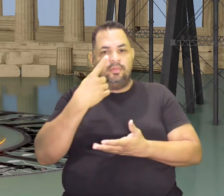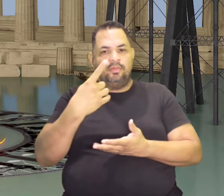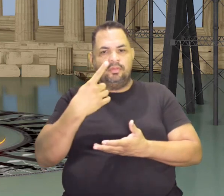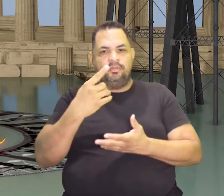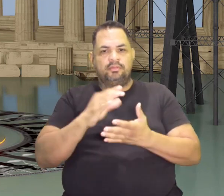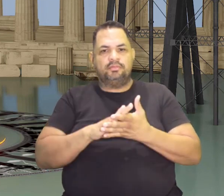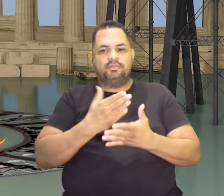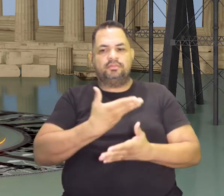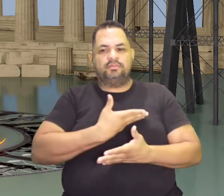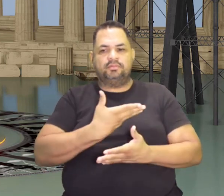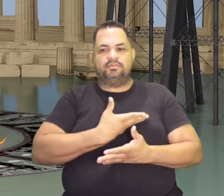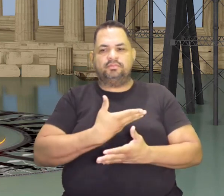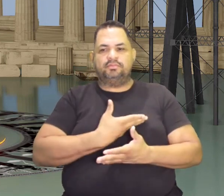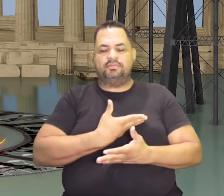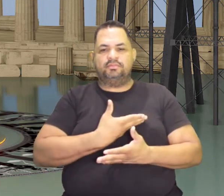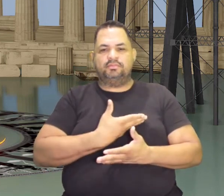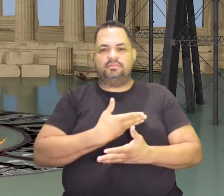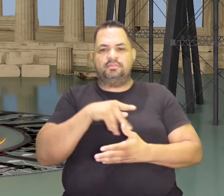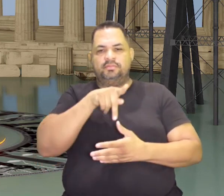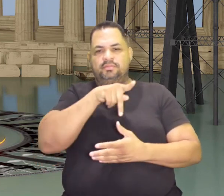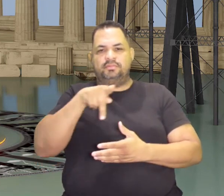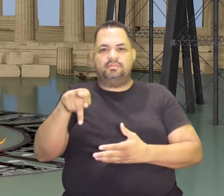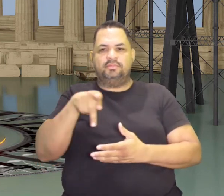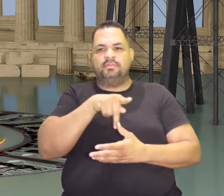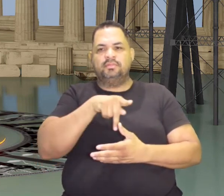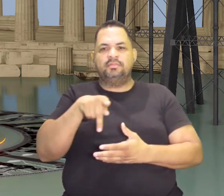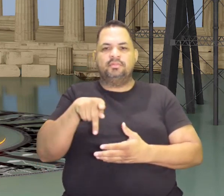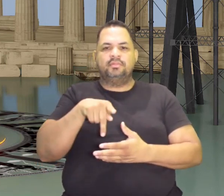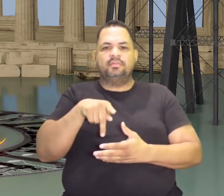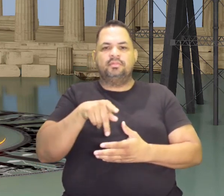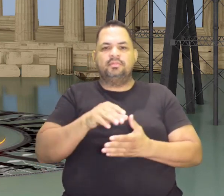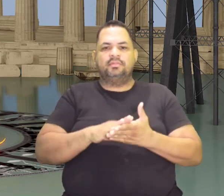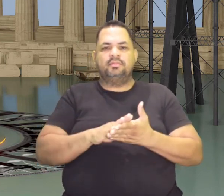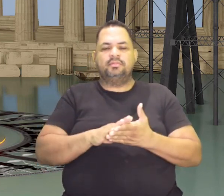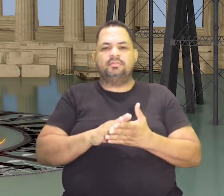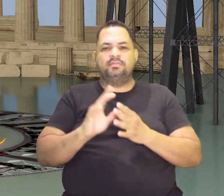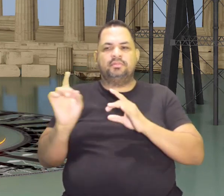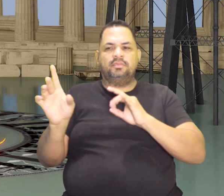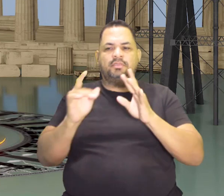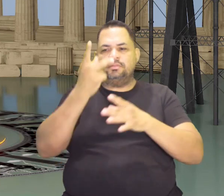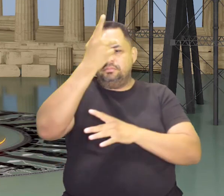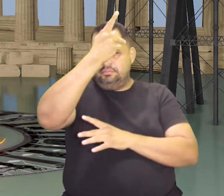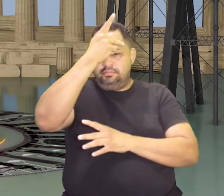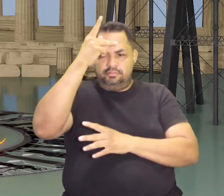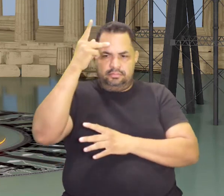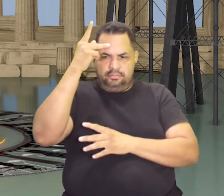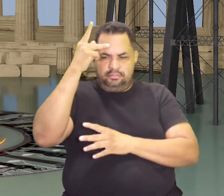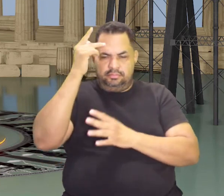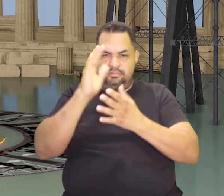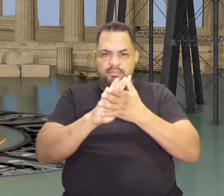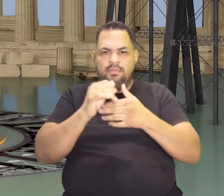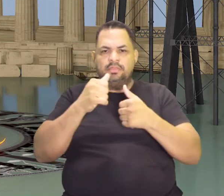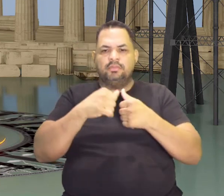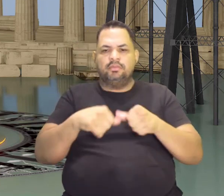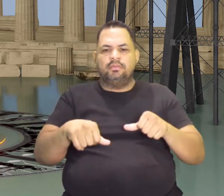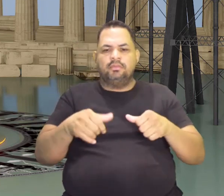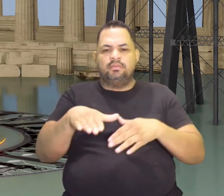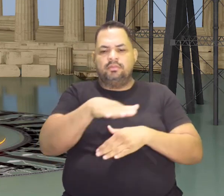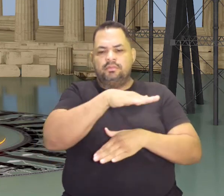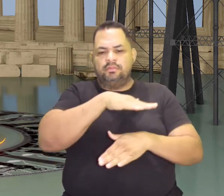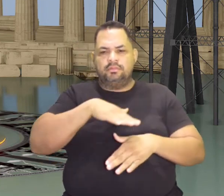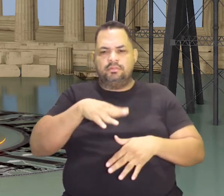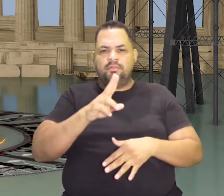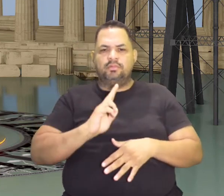Então olha pros colegas, olha para os professores presenciais aí. Então cada um está fazendo parte de